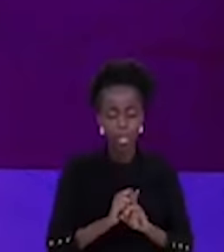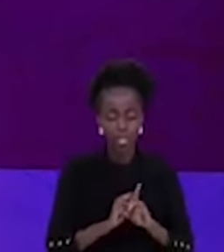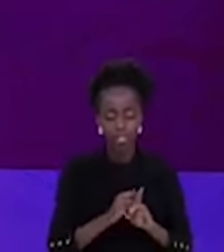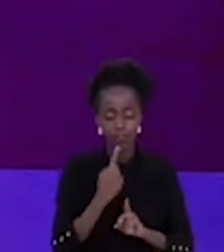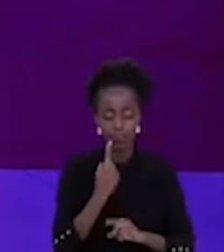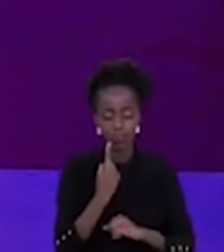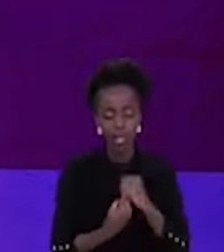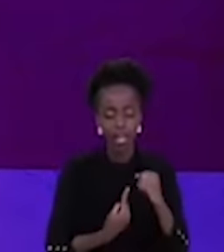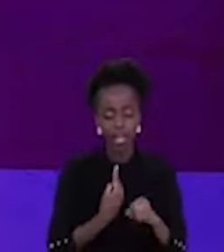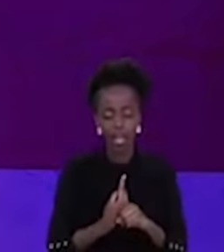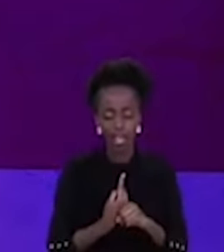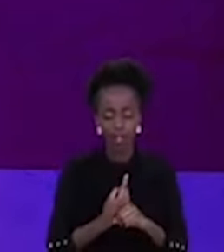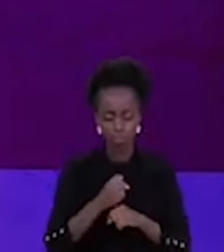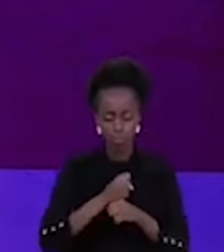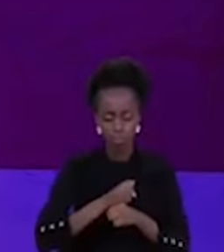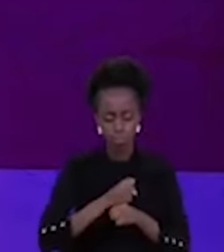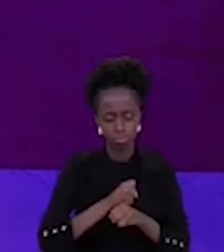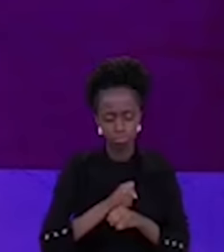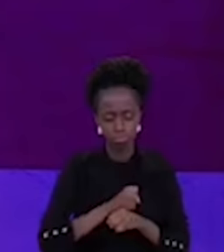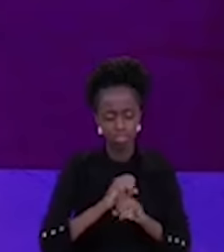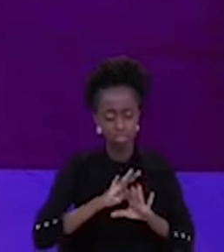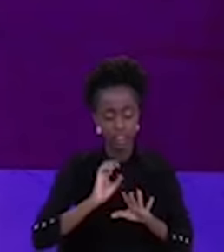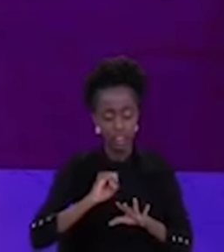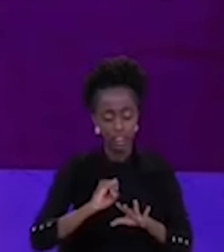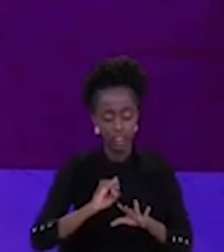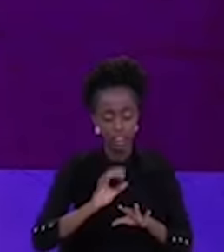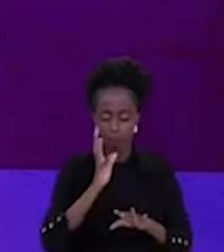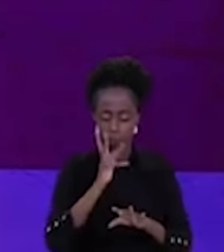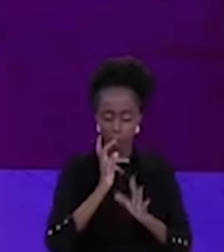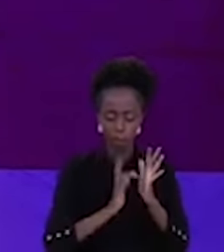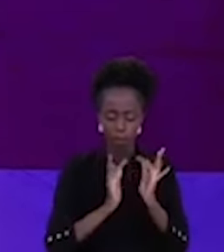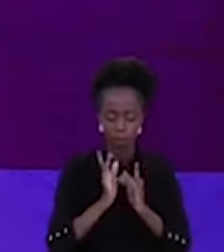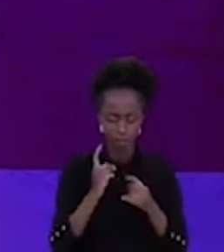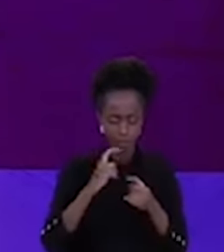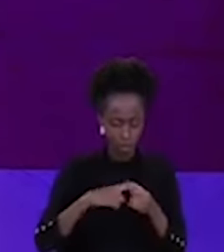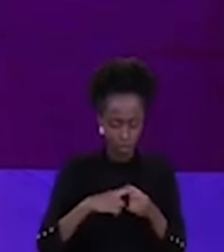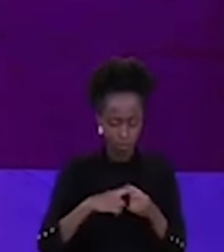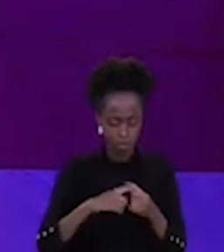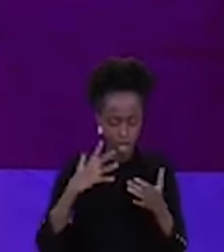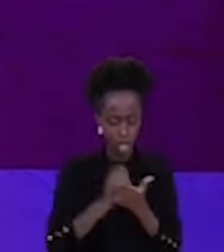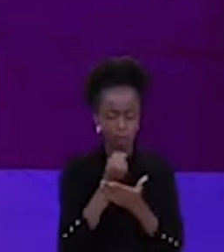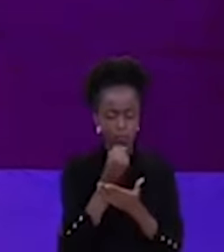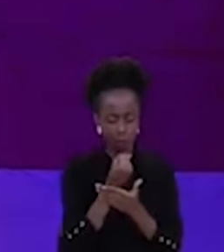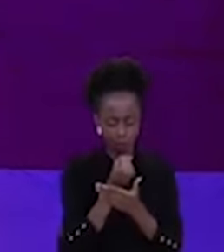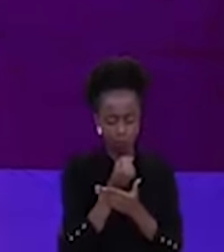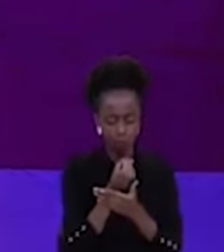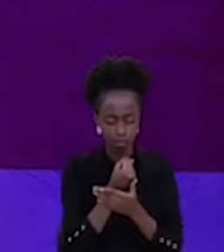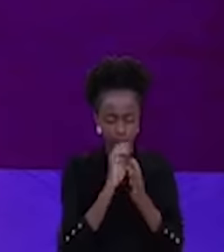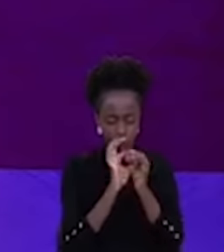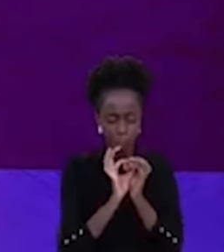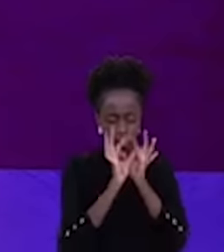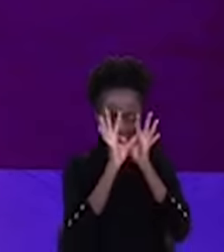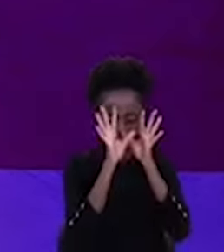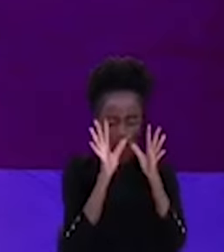um ano, uma década, se o Senhor não virá nos nossos dias nos arrebatar para nos